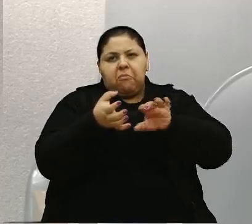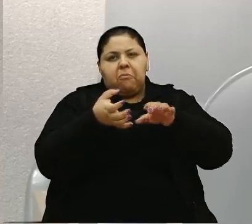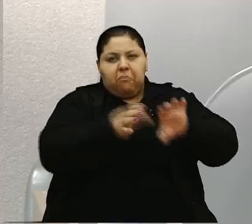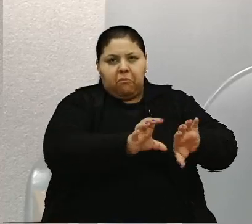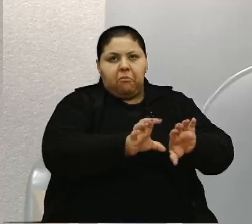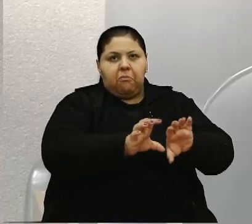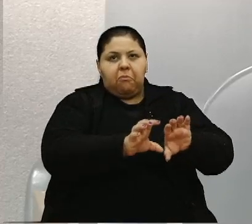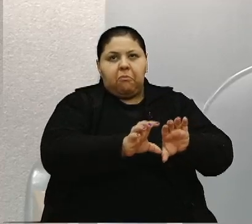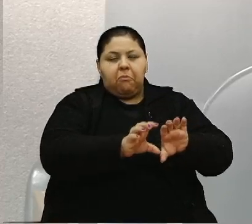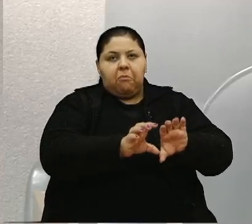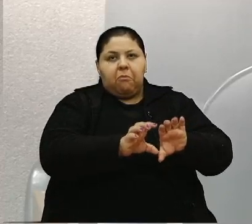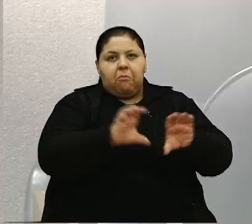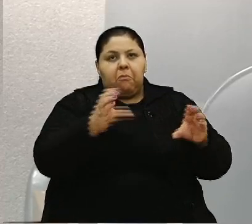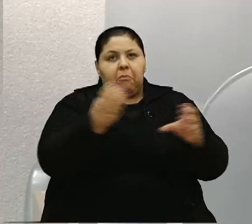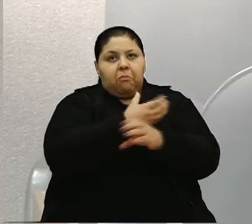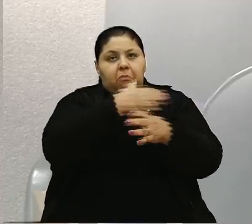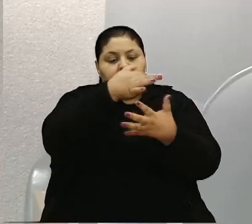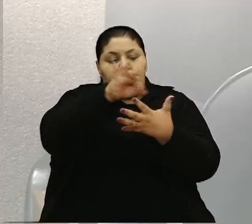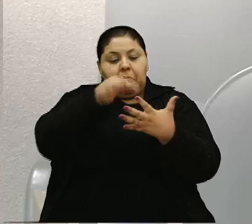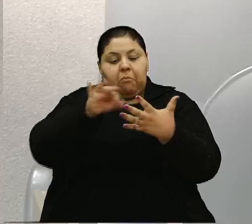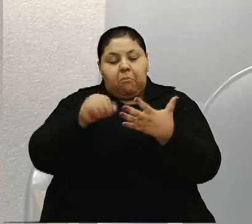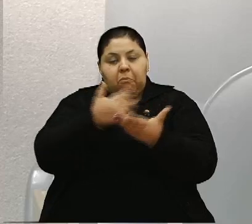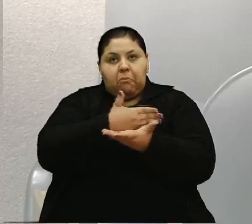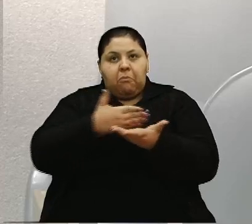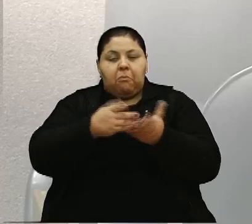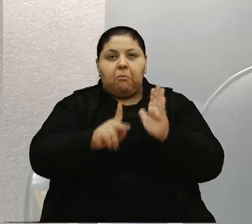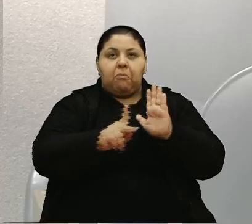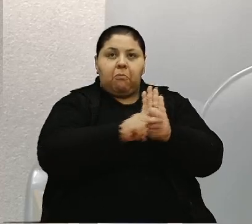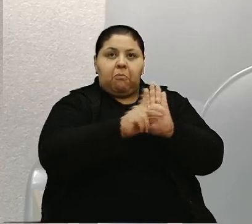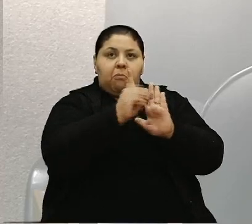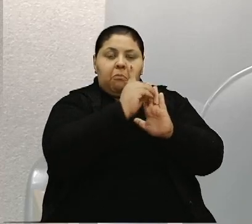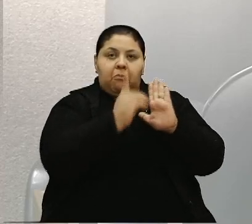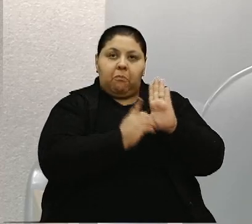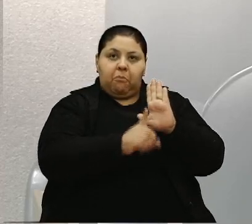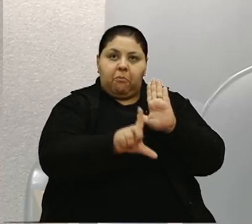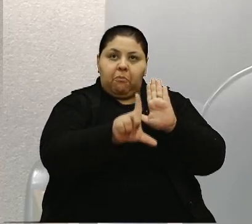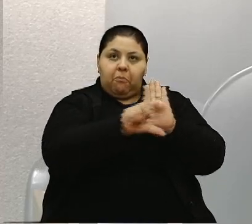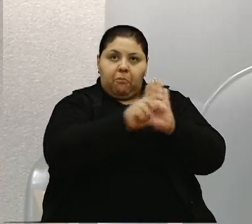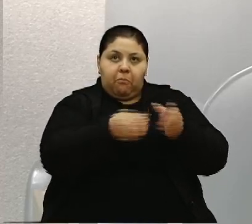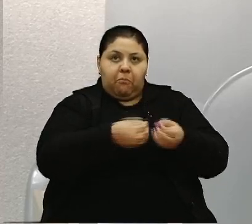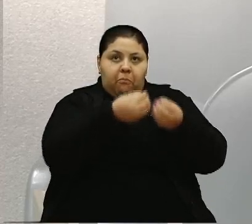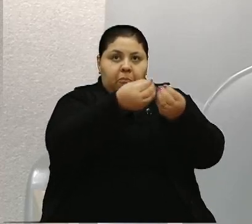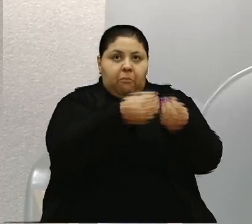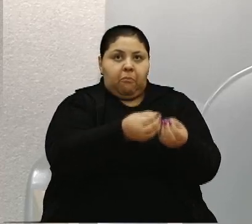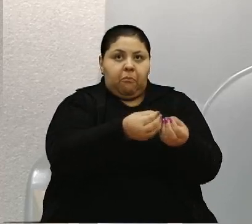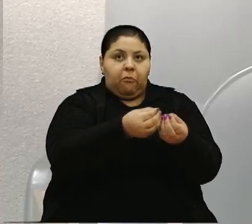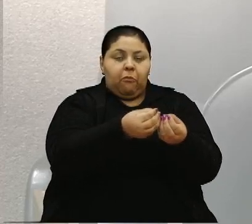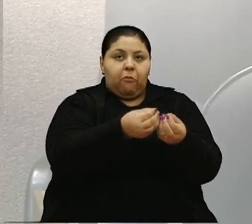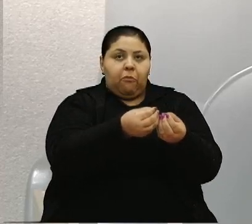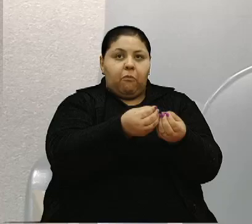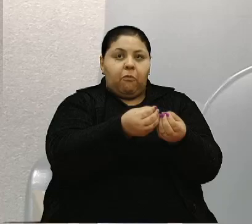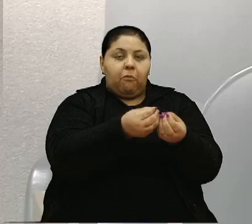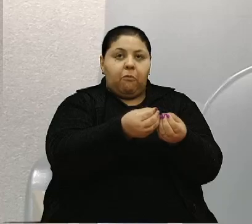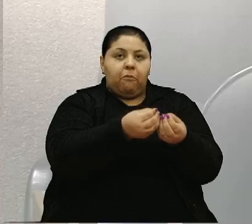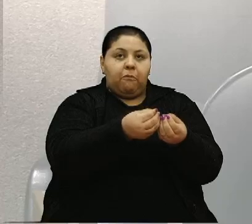os requisitos necessários na iniciativa de projeto do decreto legislativo que concede título honorífico,